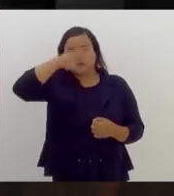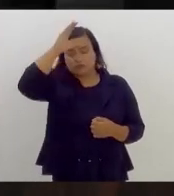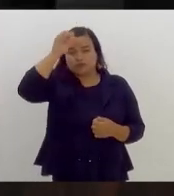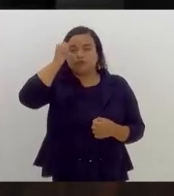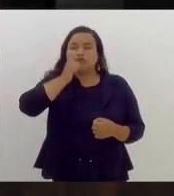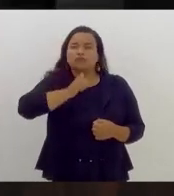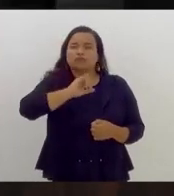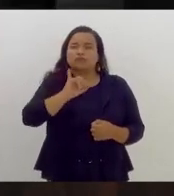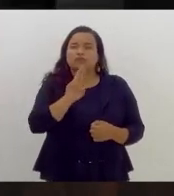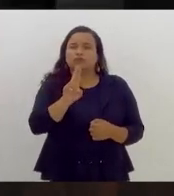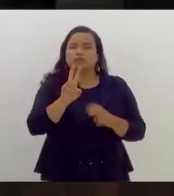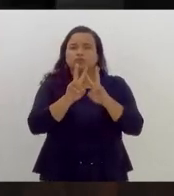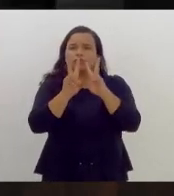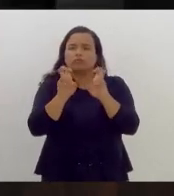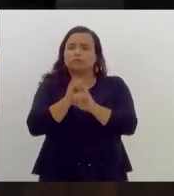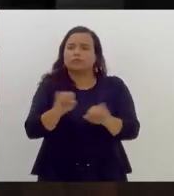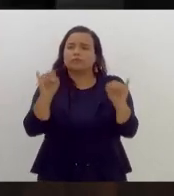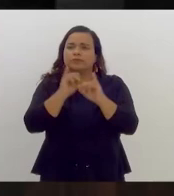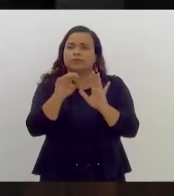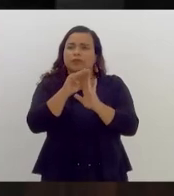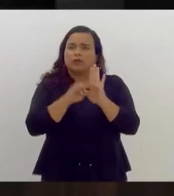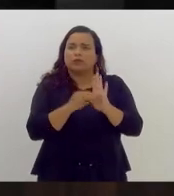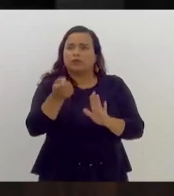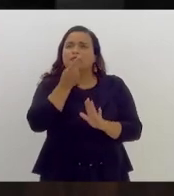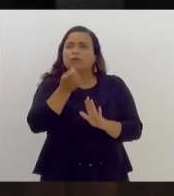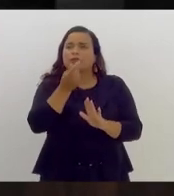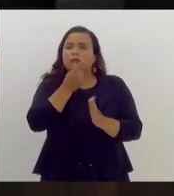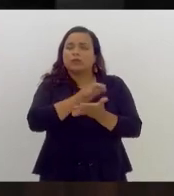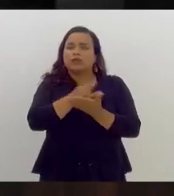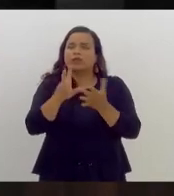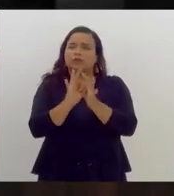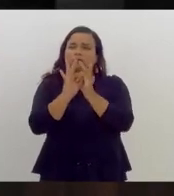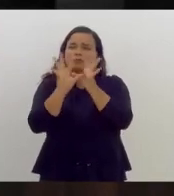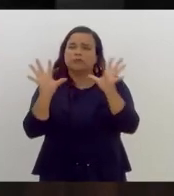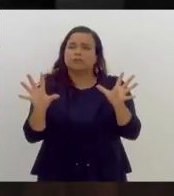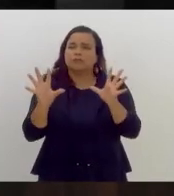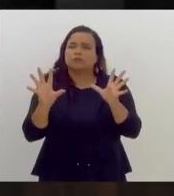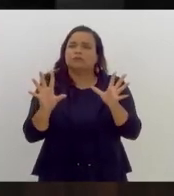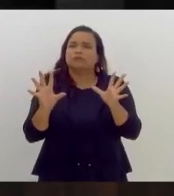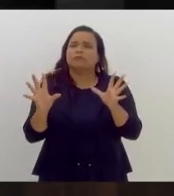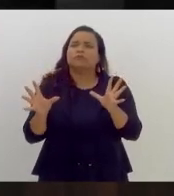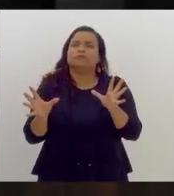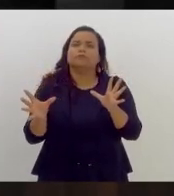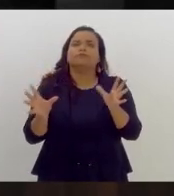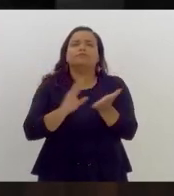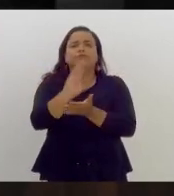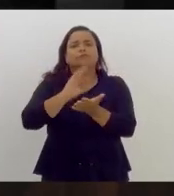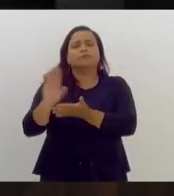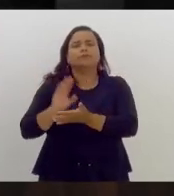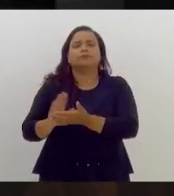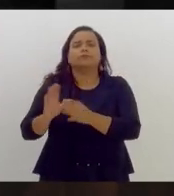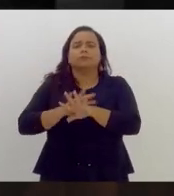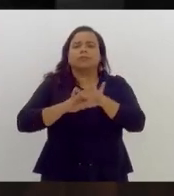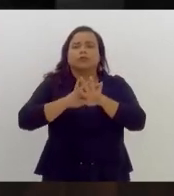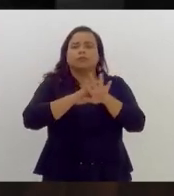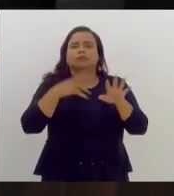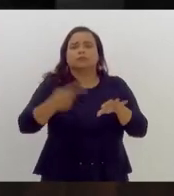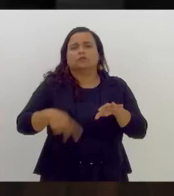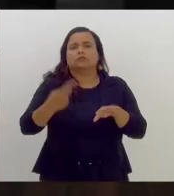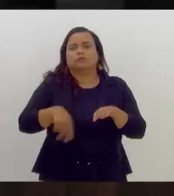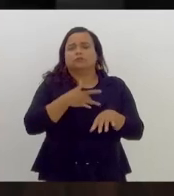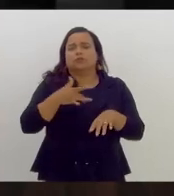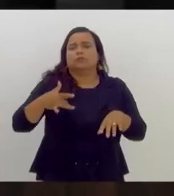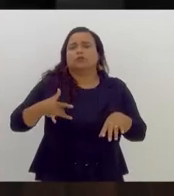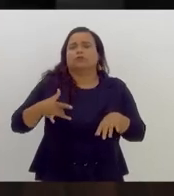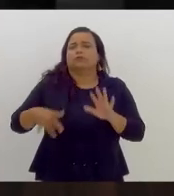a publicização da lista de medicamentos disponíveis para abastecimento da rede pública estadual de saúde no site oficial do Governo do